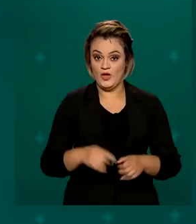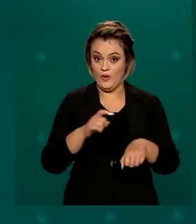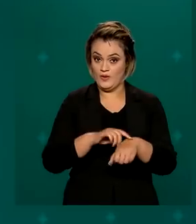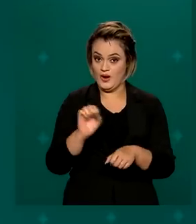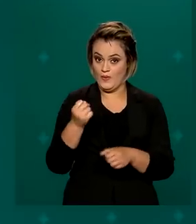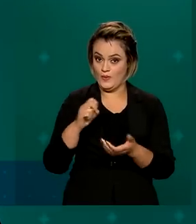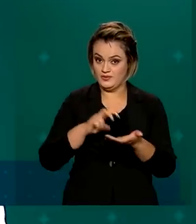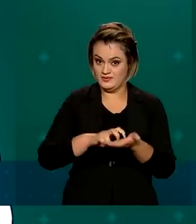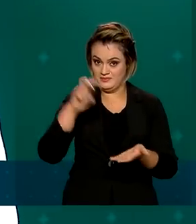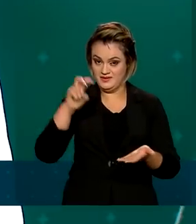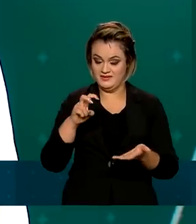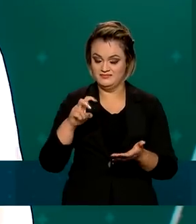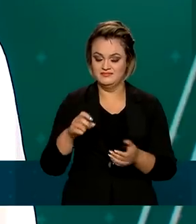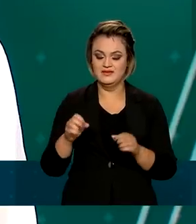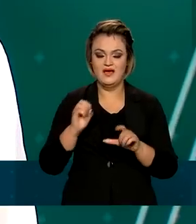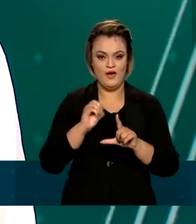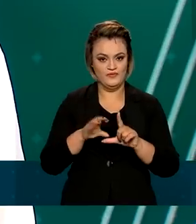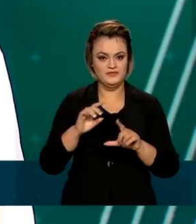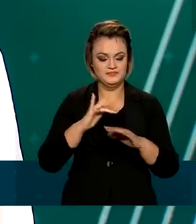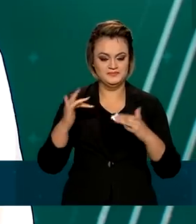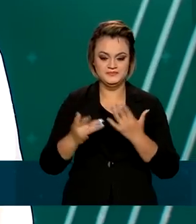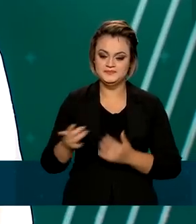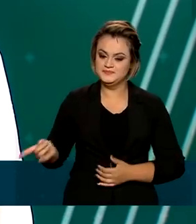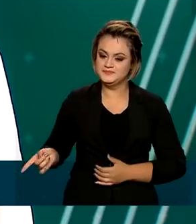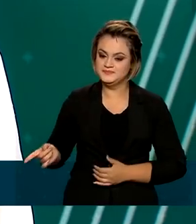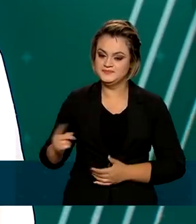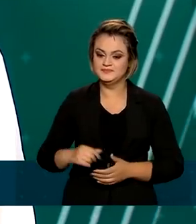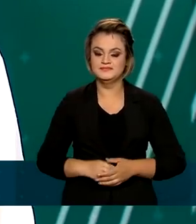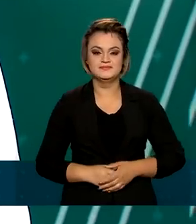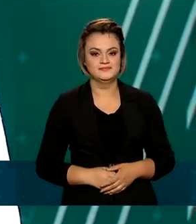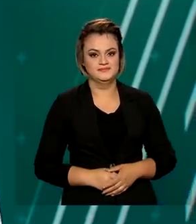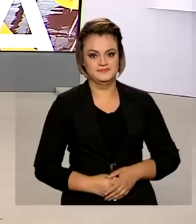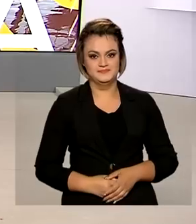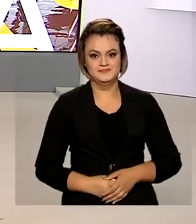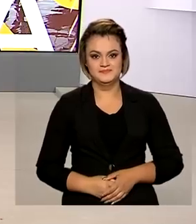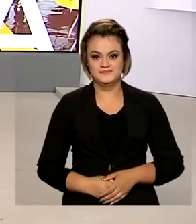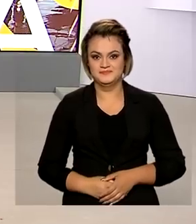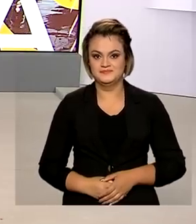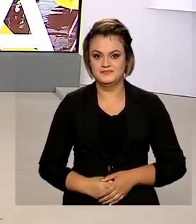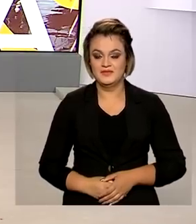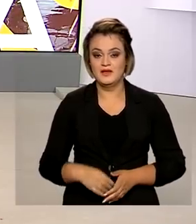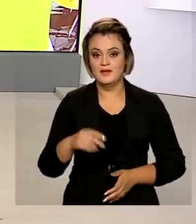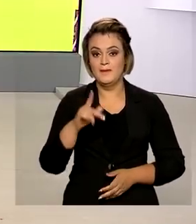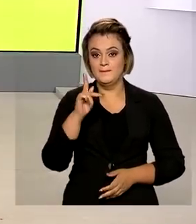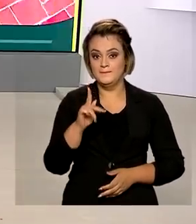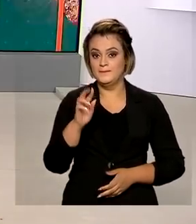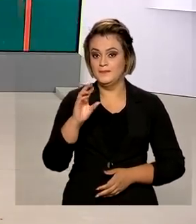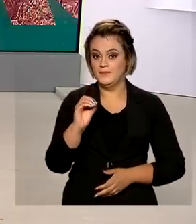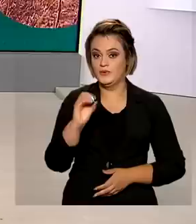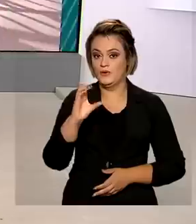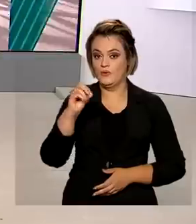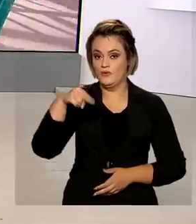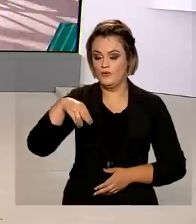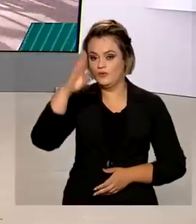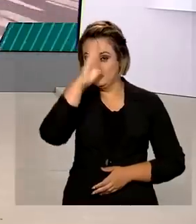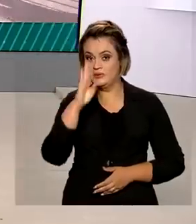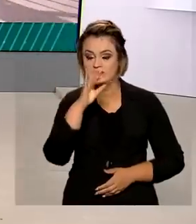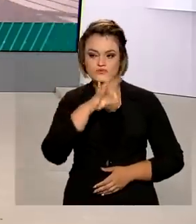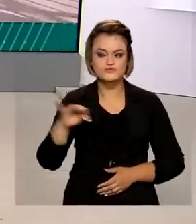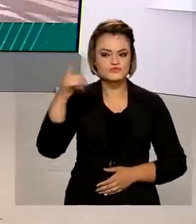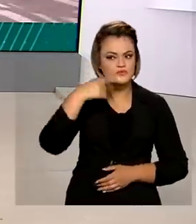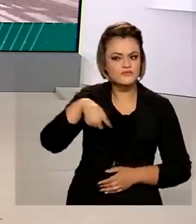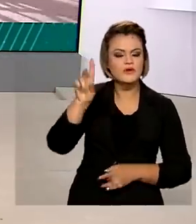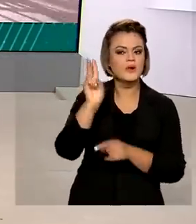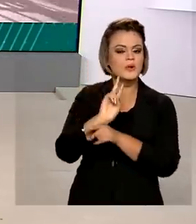São 8 horas da manhã, estamos ao vivo também pelas redes sociais. PROCONs de todo o país começam hoje